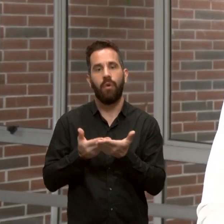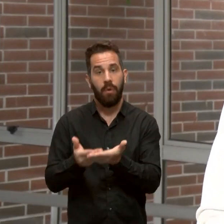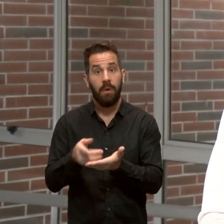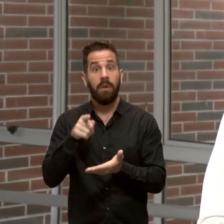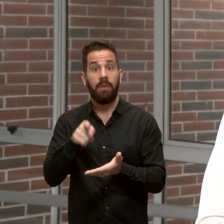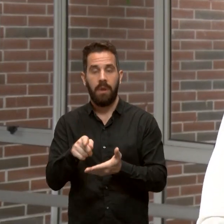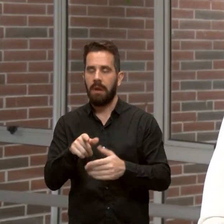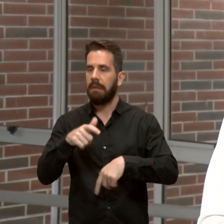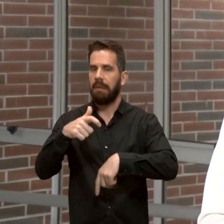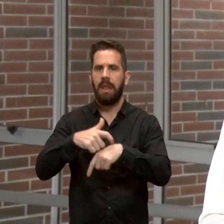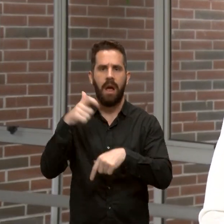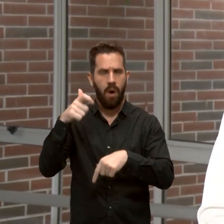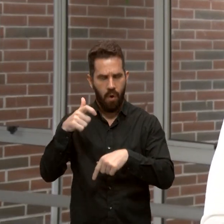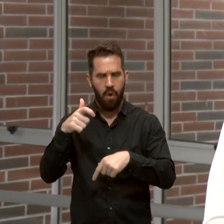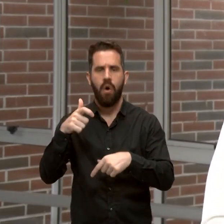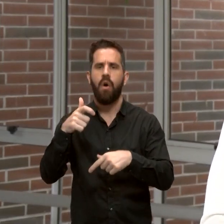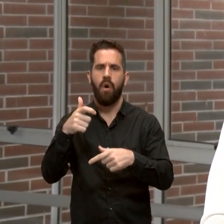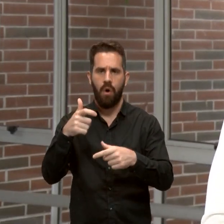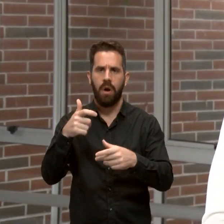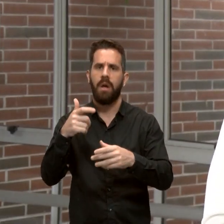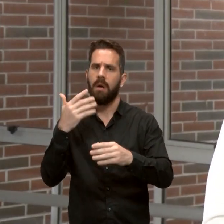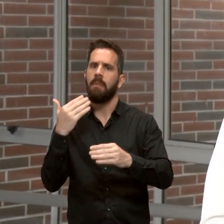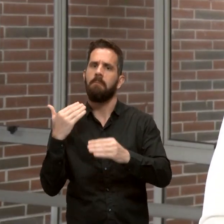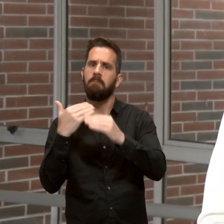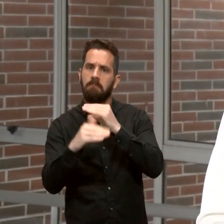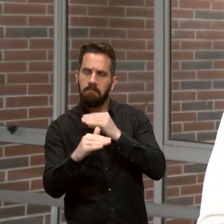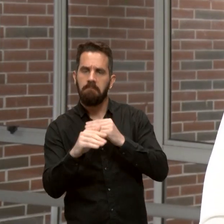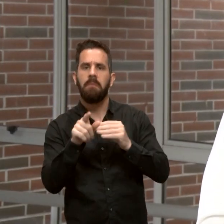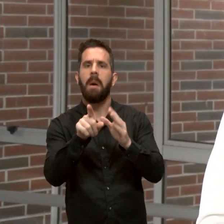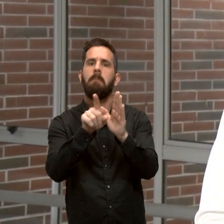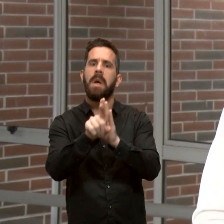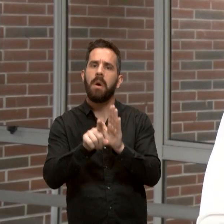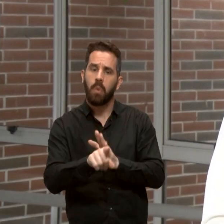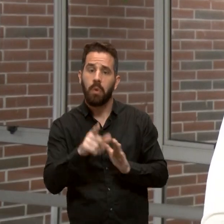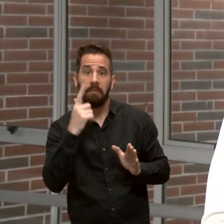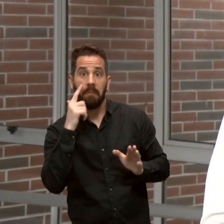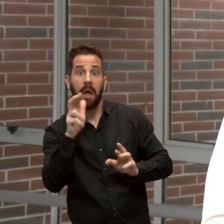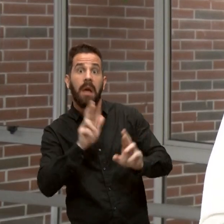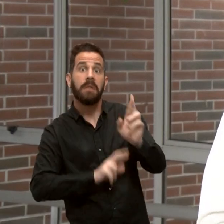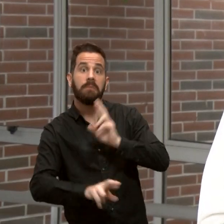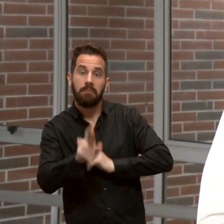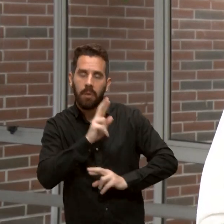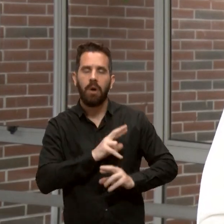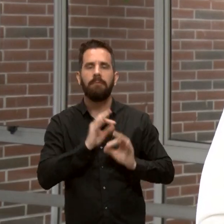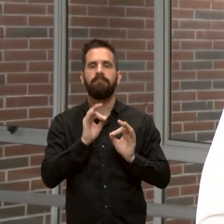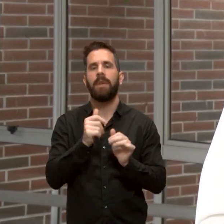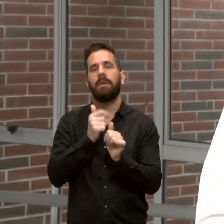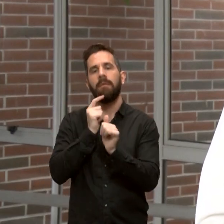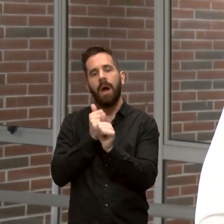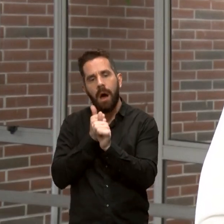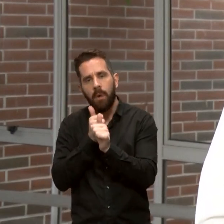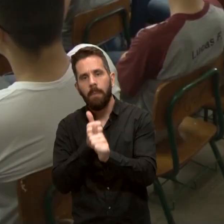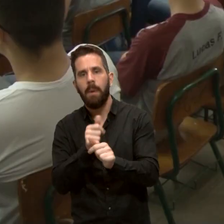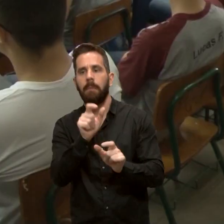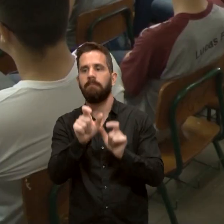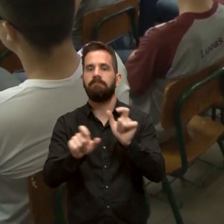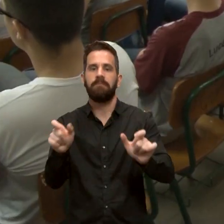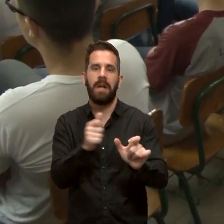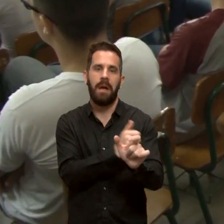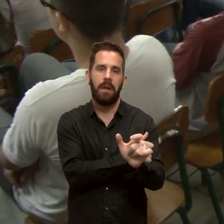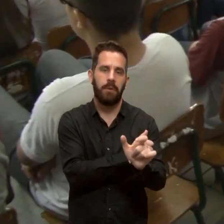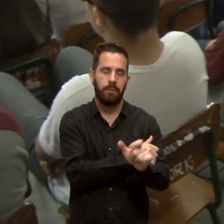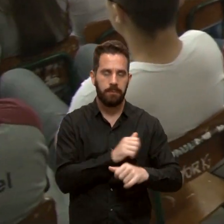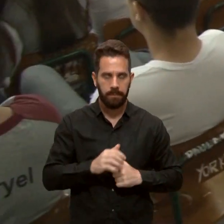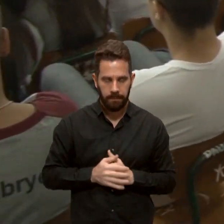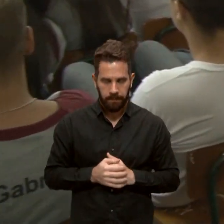gente já envia o formulário para incentivá-lo mesmo a preencher, para que a gente faça realmente esse acompanhamento mais de perto desses nossos estudantes. E